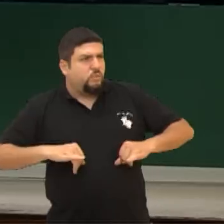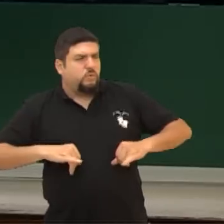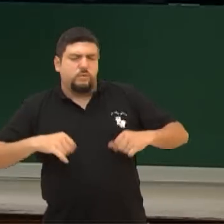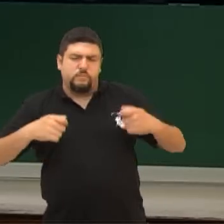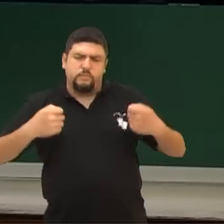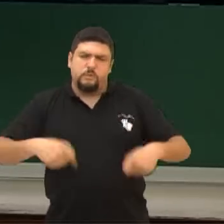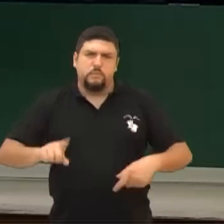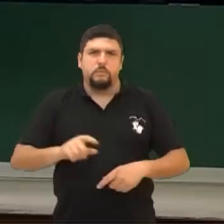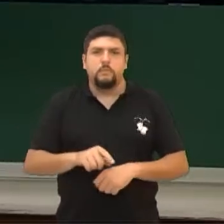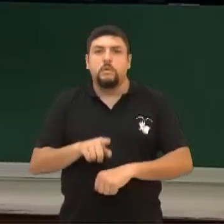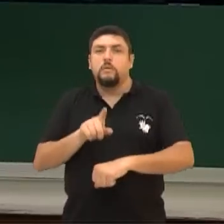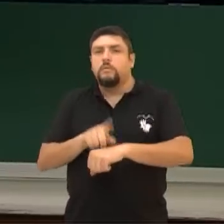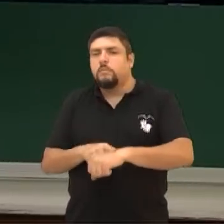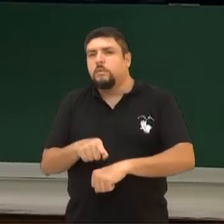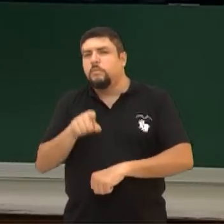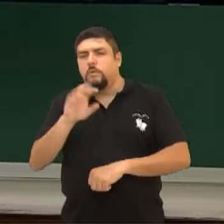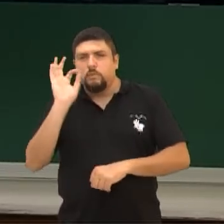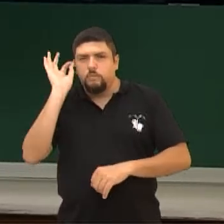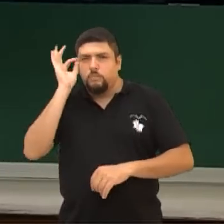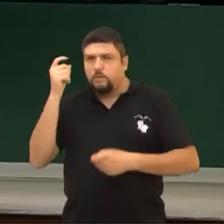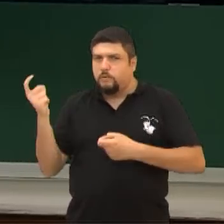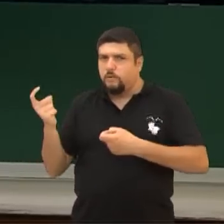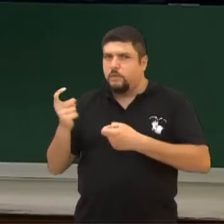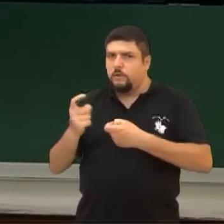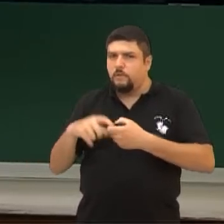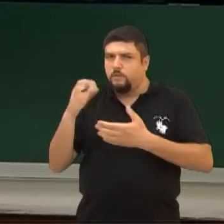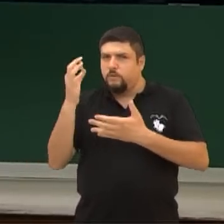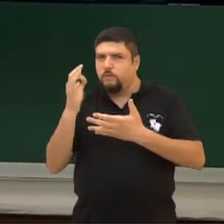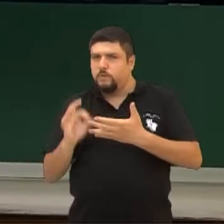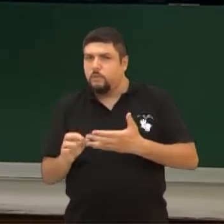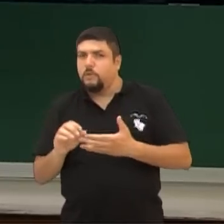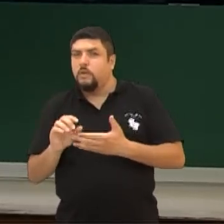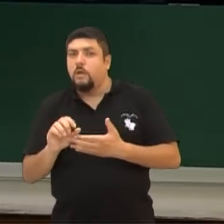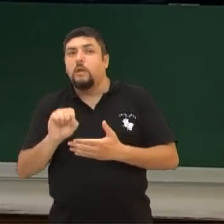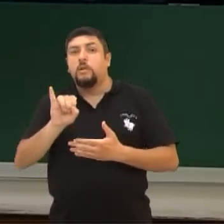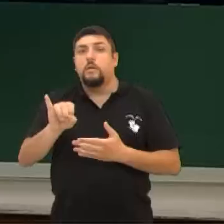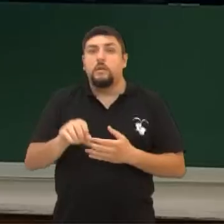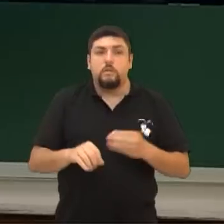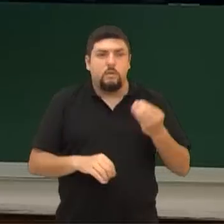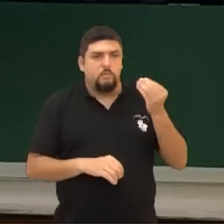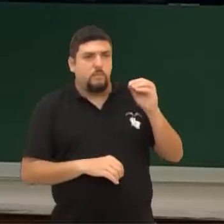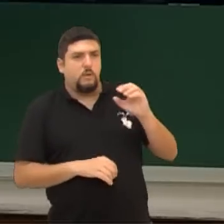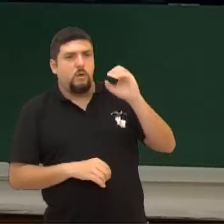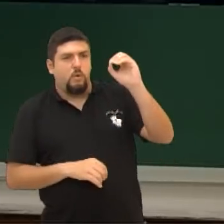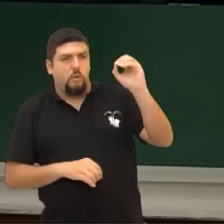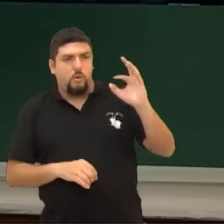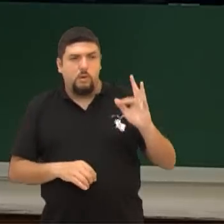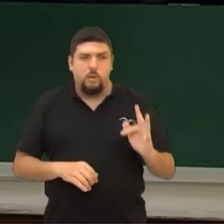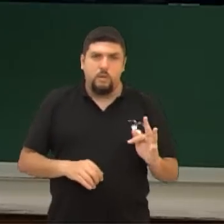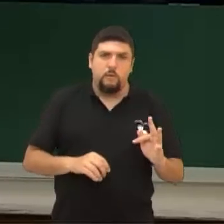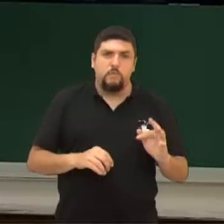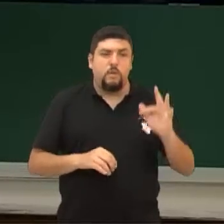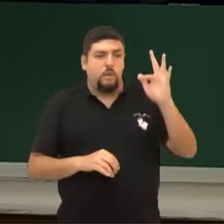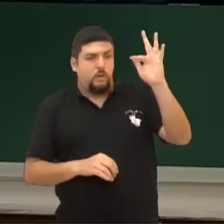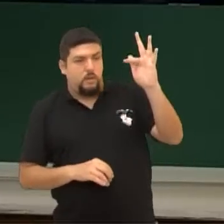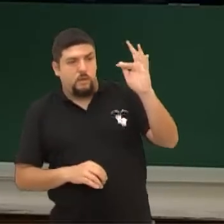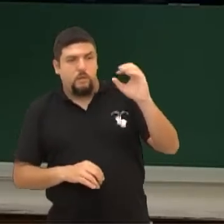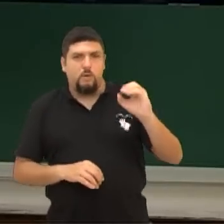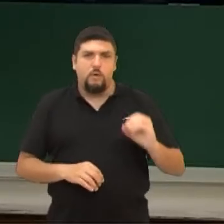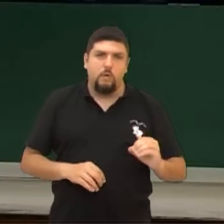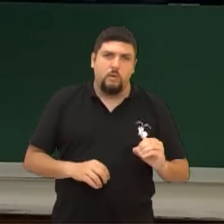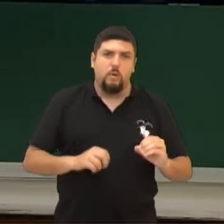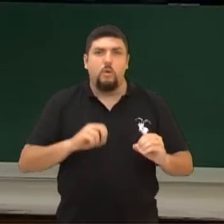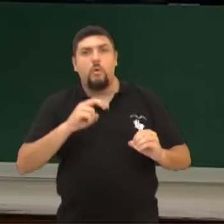Um tempinho para você, e eu volto para ver se você marcou O e F, F ou